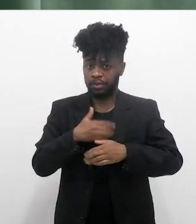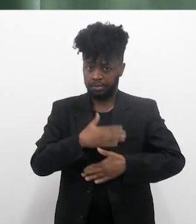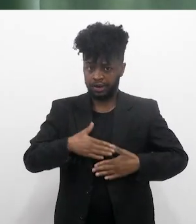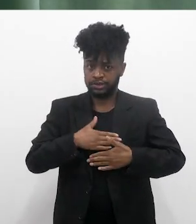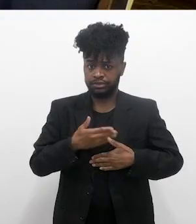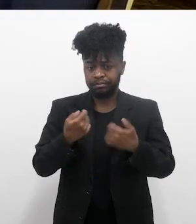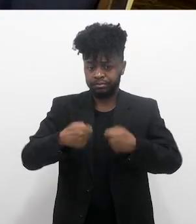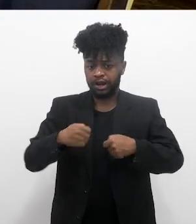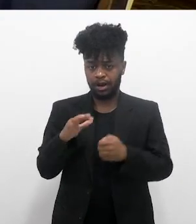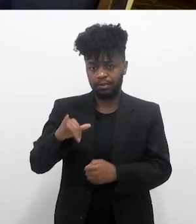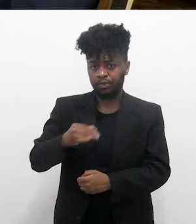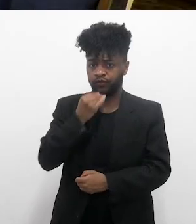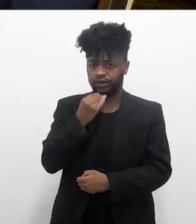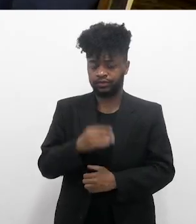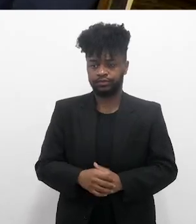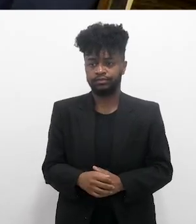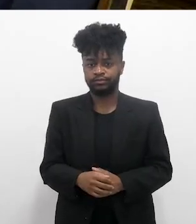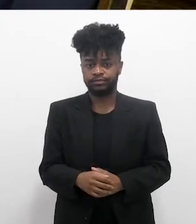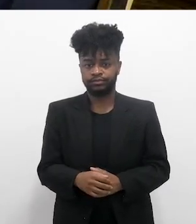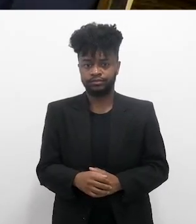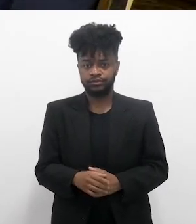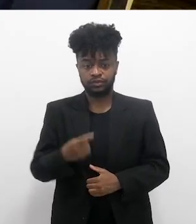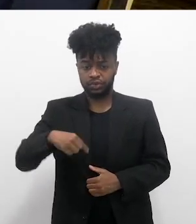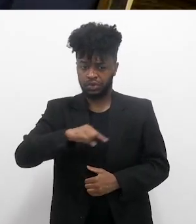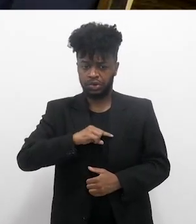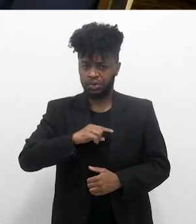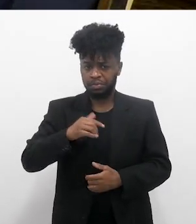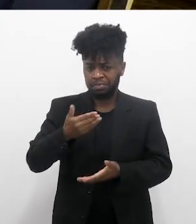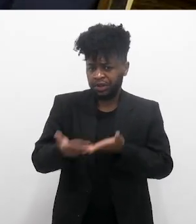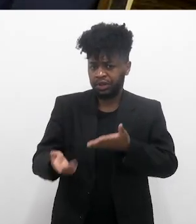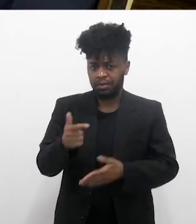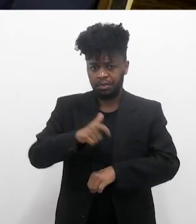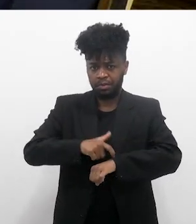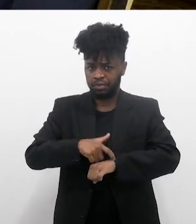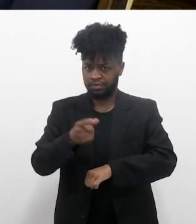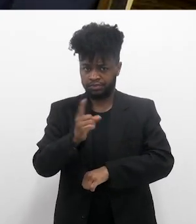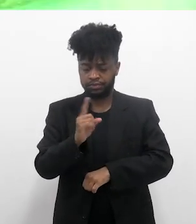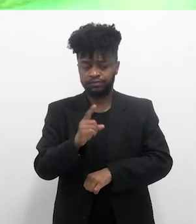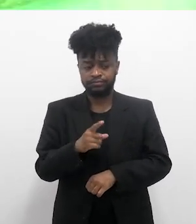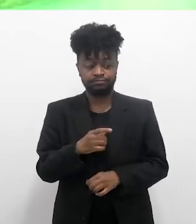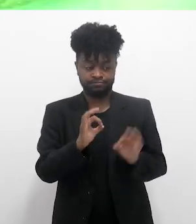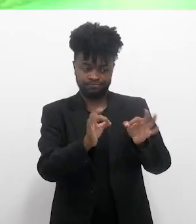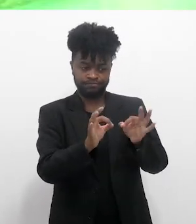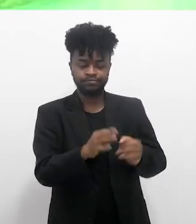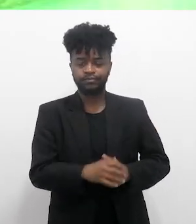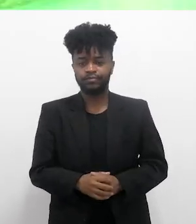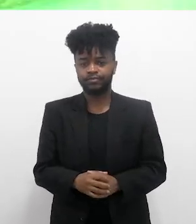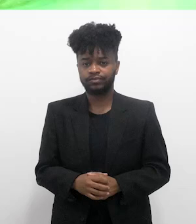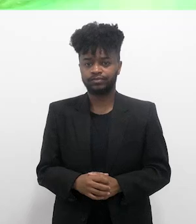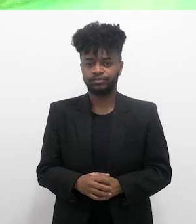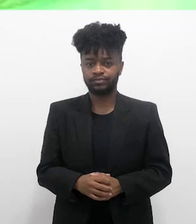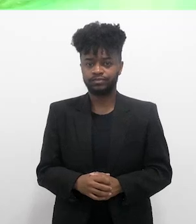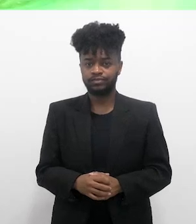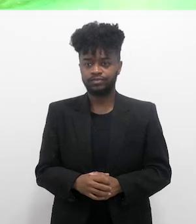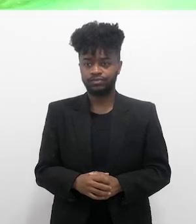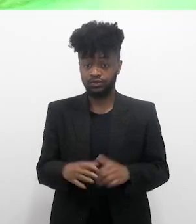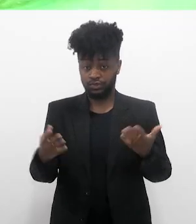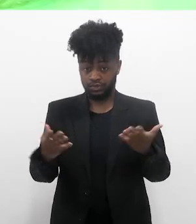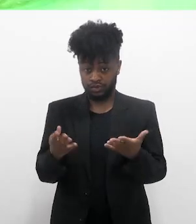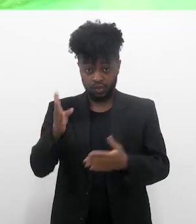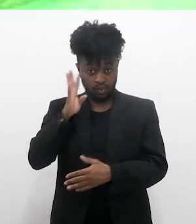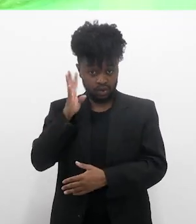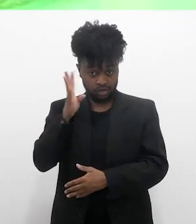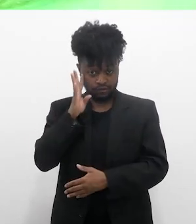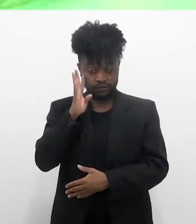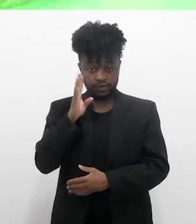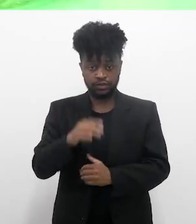aproveitar. E dar alegria ao torcedor. Não vamos desperdiçar esse momento. Com certeza. Hoje, quer dizer, nesta quarta-feira,